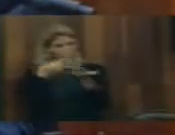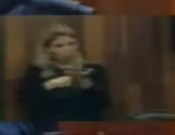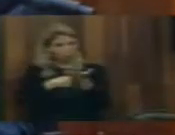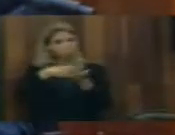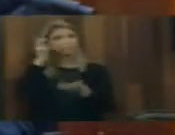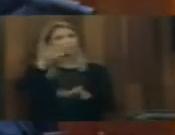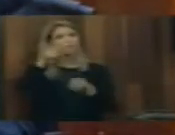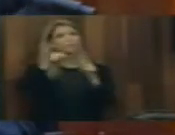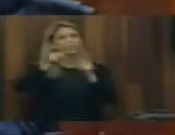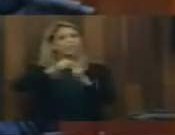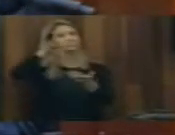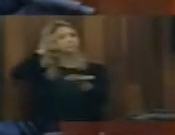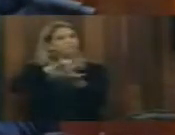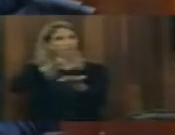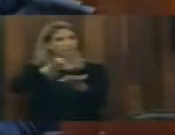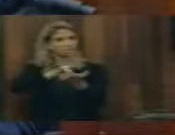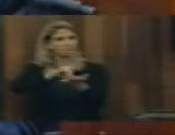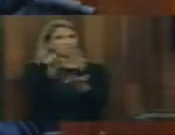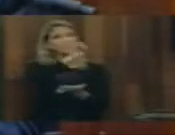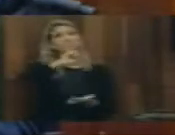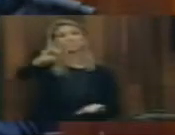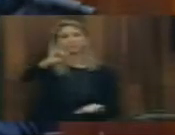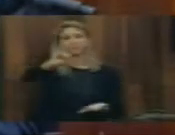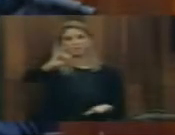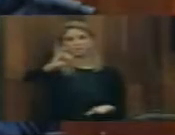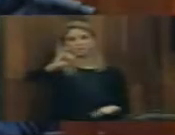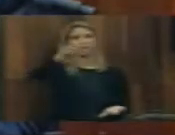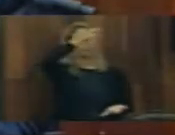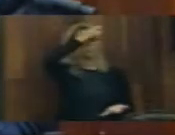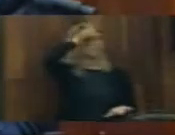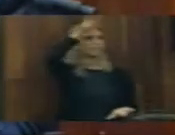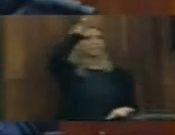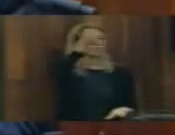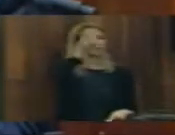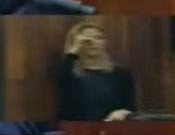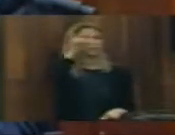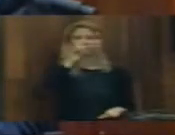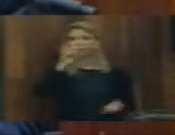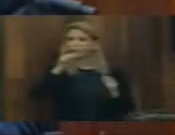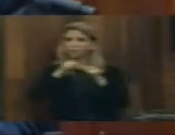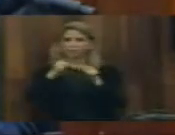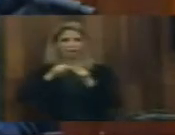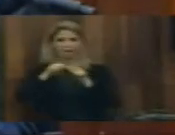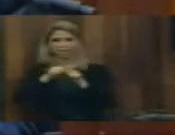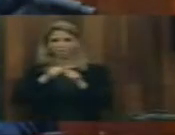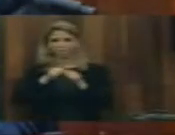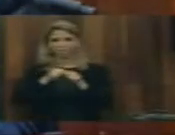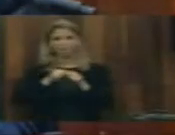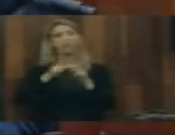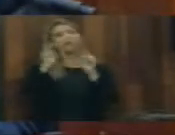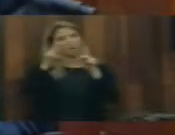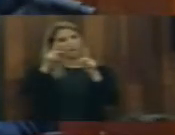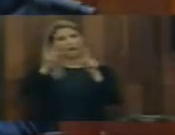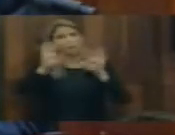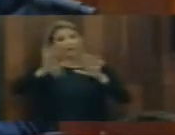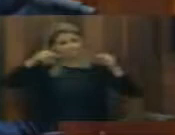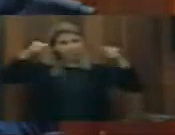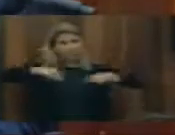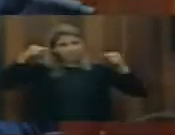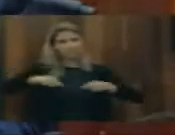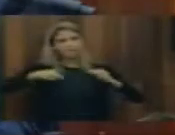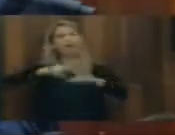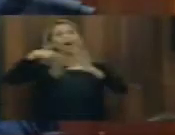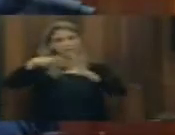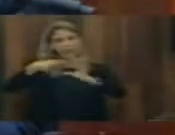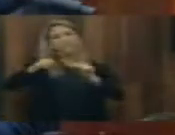Se o executivo não cumpriu o acordo que ele fez, o que a Câmara fez, a gente vai cumprir. A gente vai derrubar esse